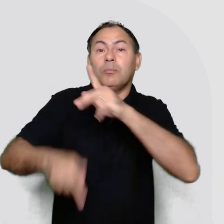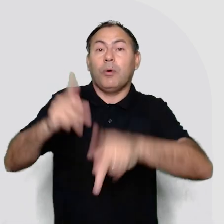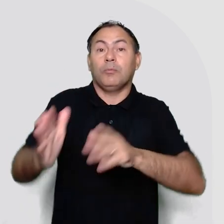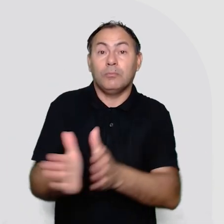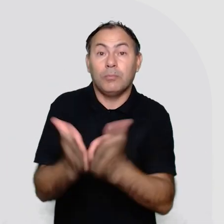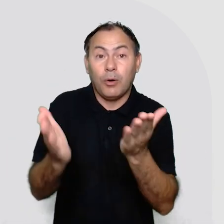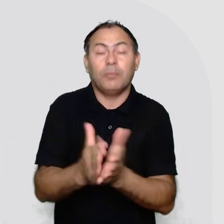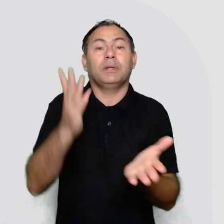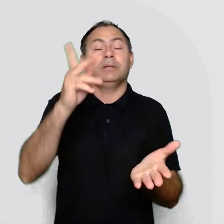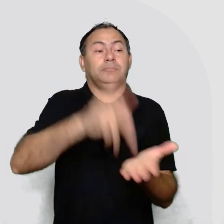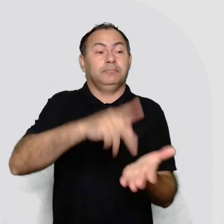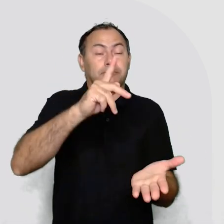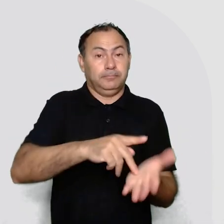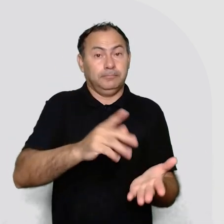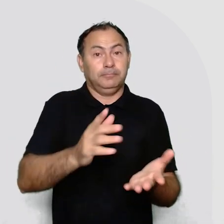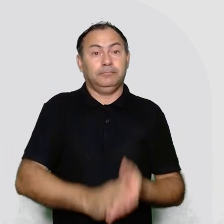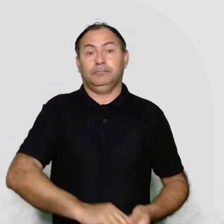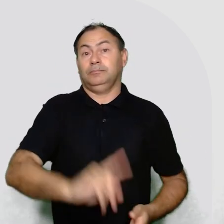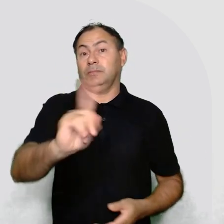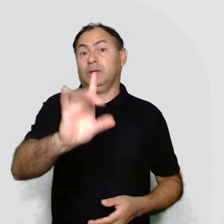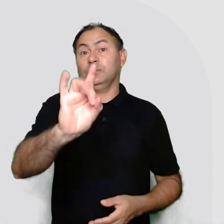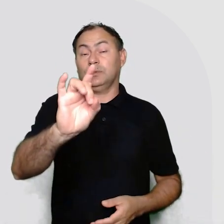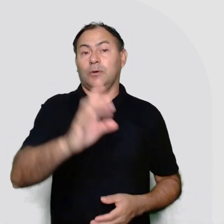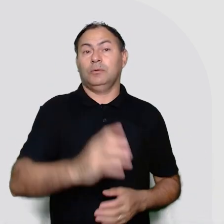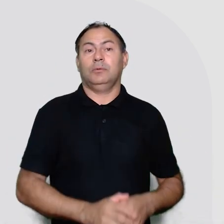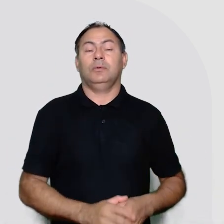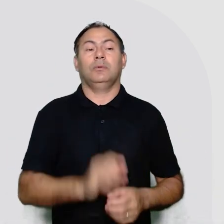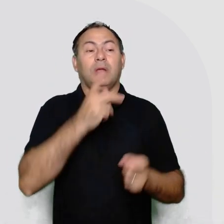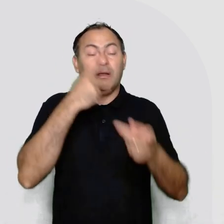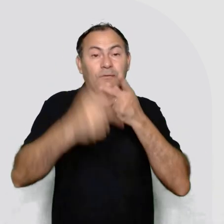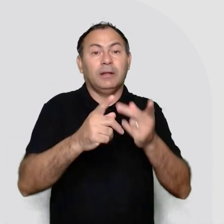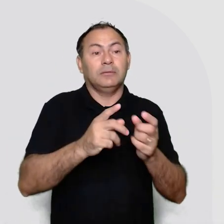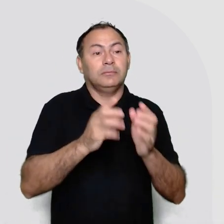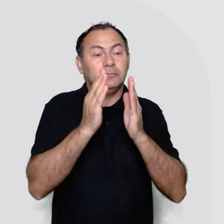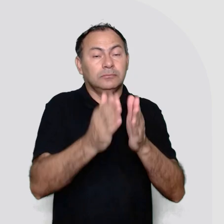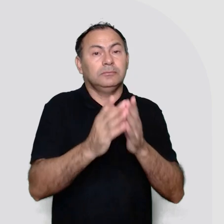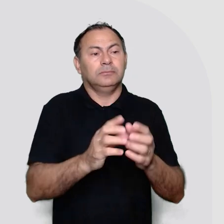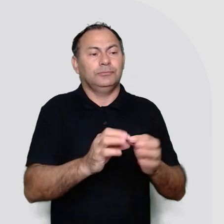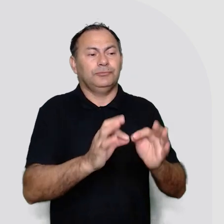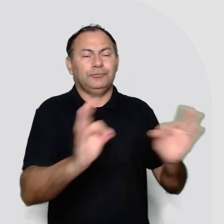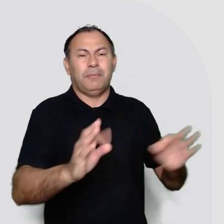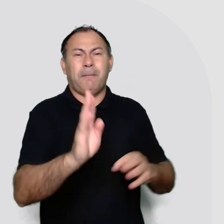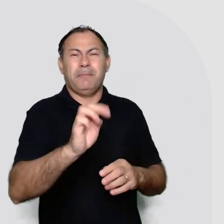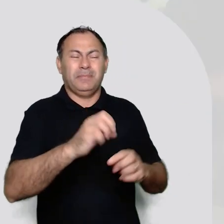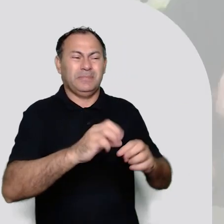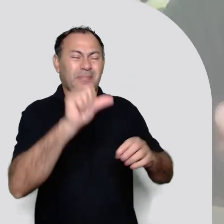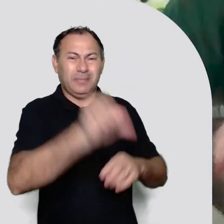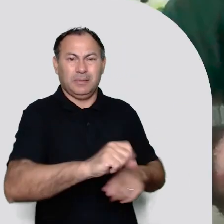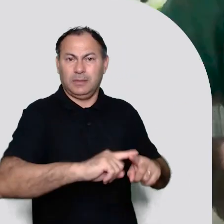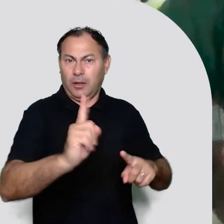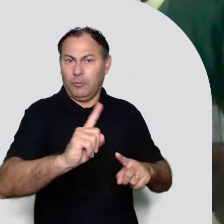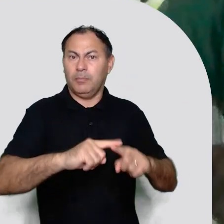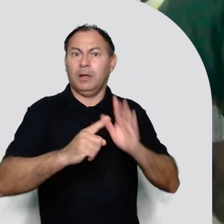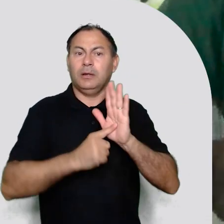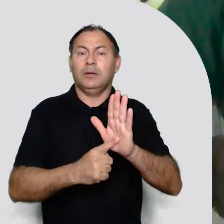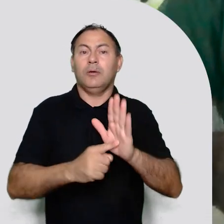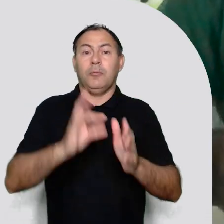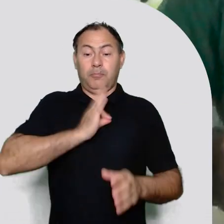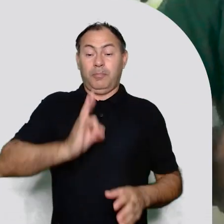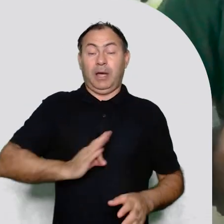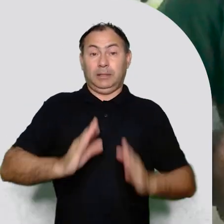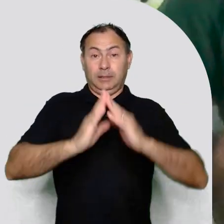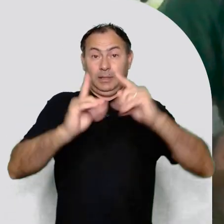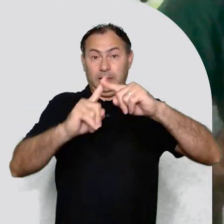pobres, e, na verdade, não somente com o que lhes é supérfluo. Vai dizer alguns dos padres